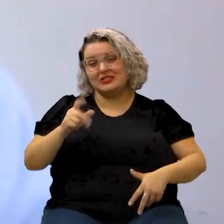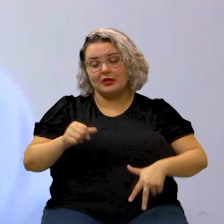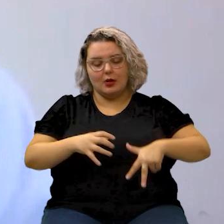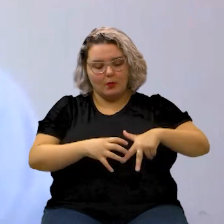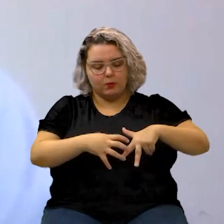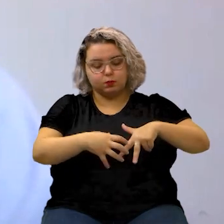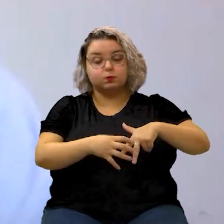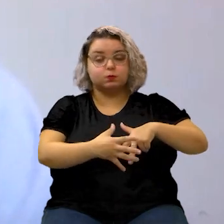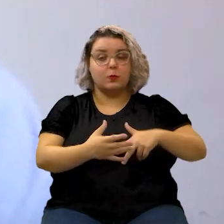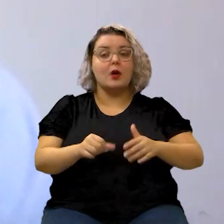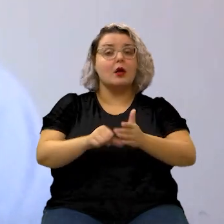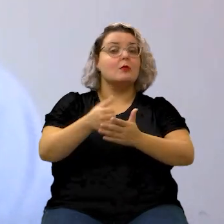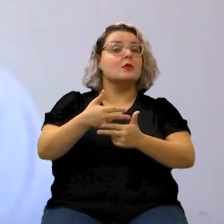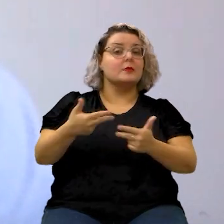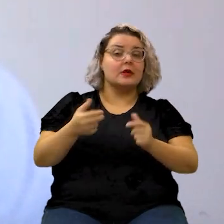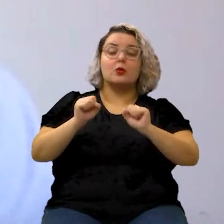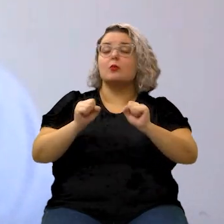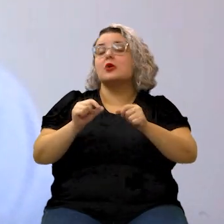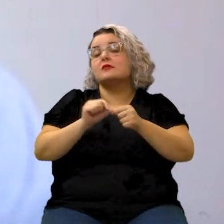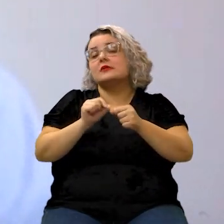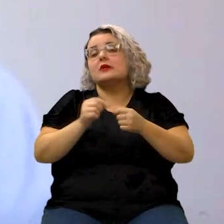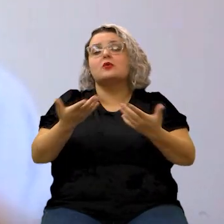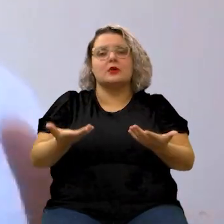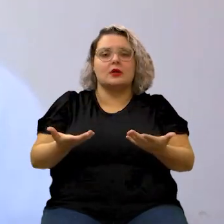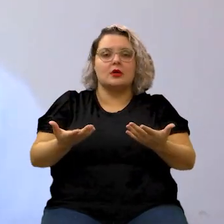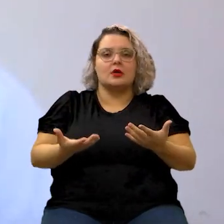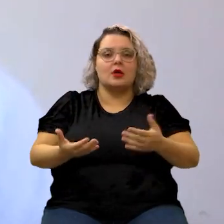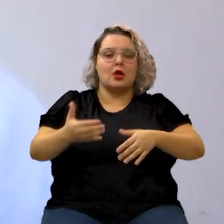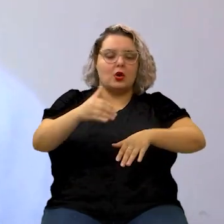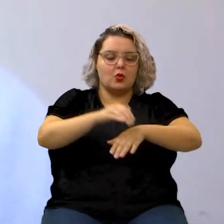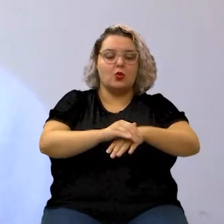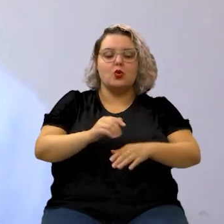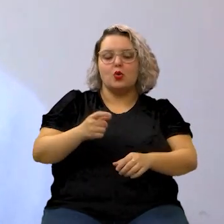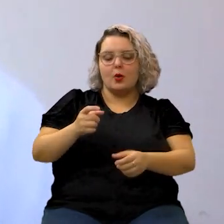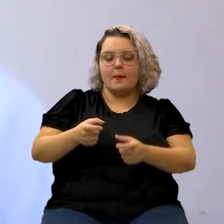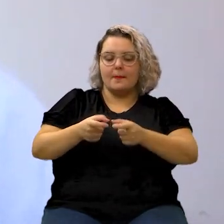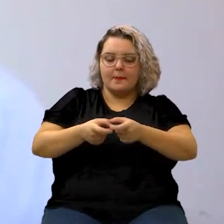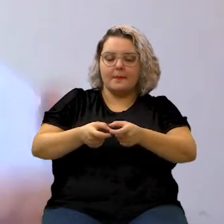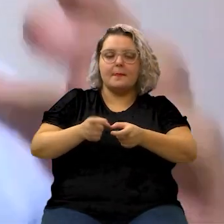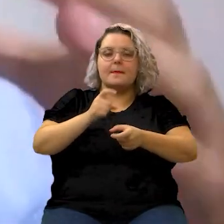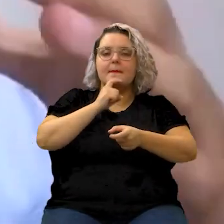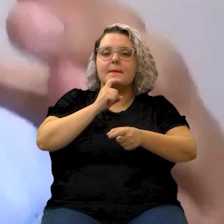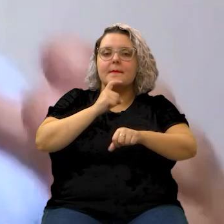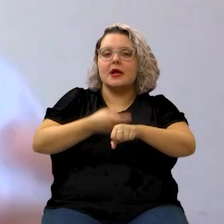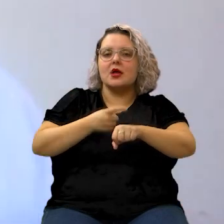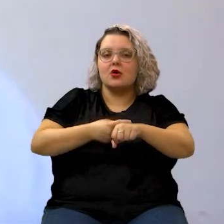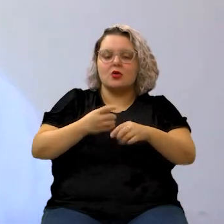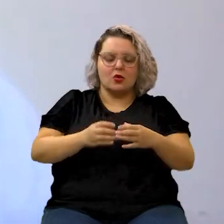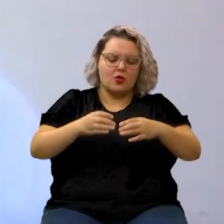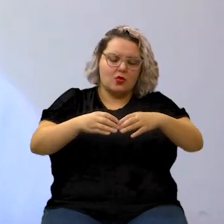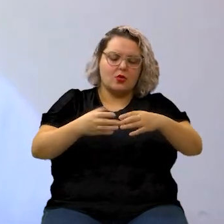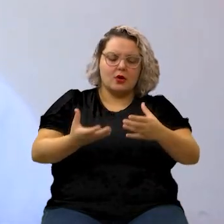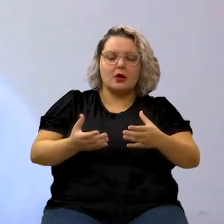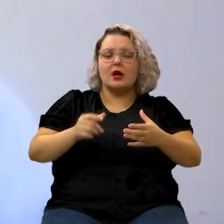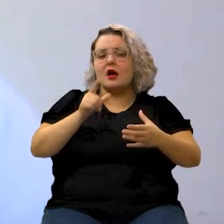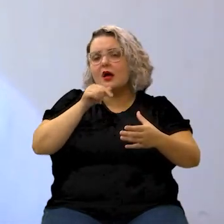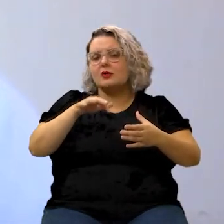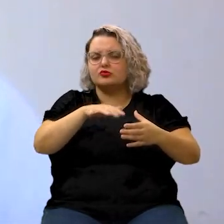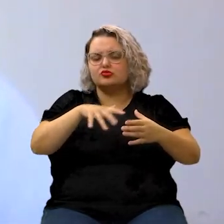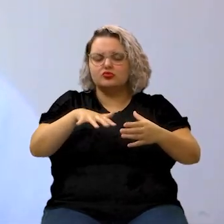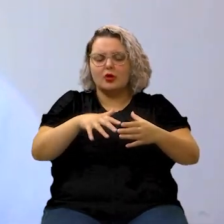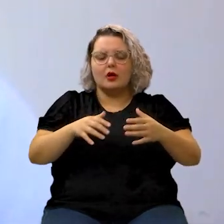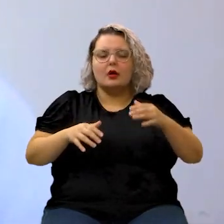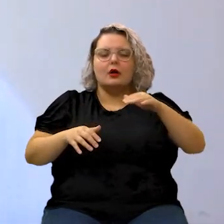certo inchaço. A primeira coisa que a gente pode fazer é a aplicação de gelo, tá? Então pode colocar um baldinho com água e